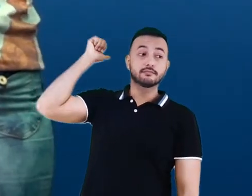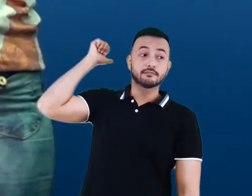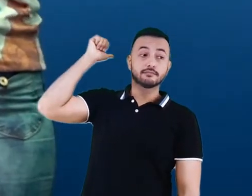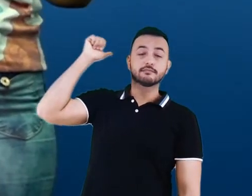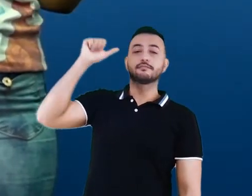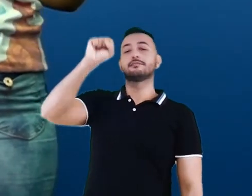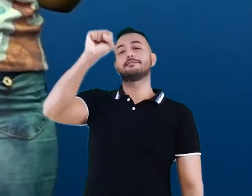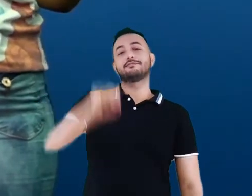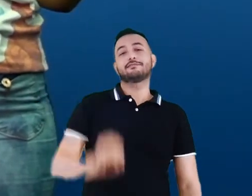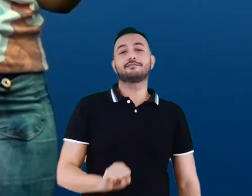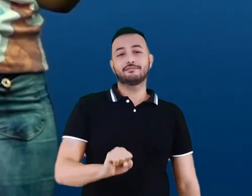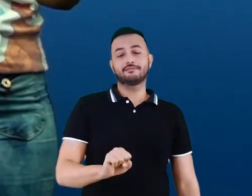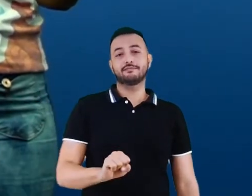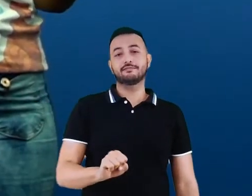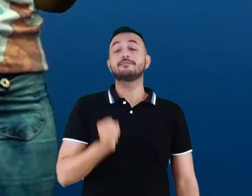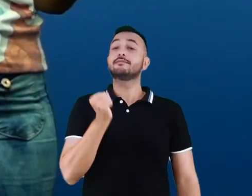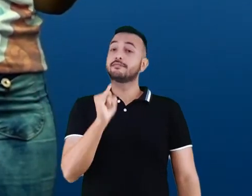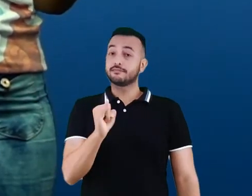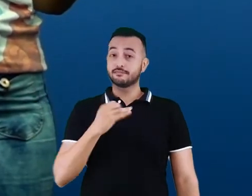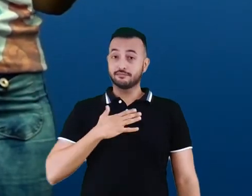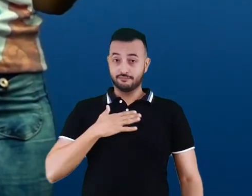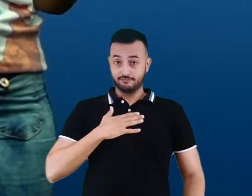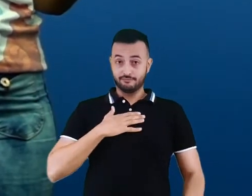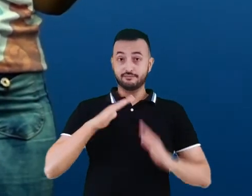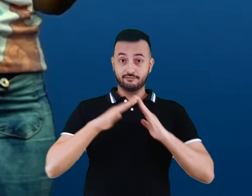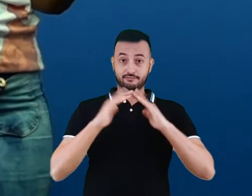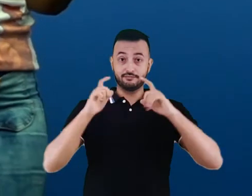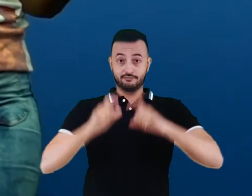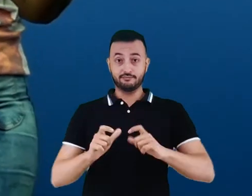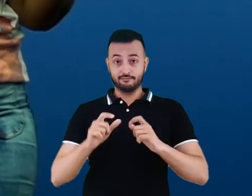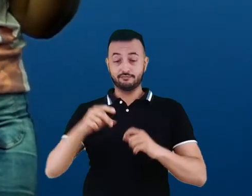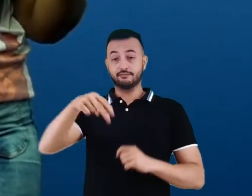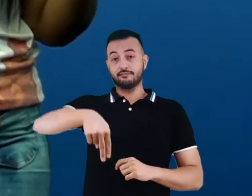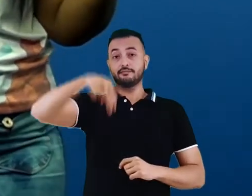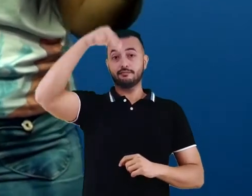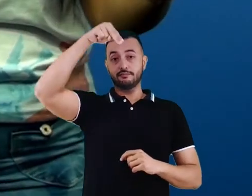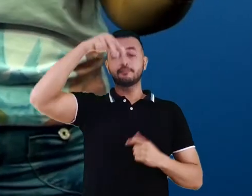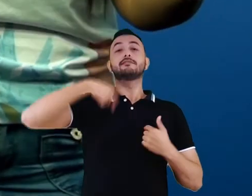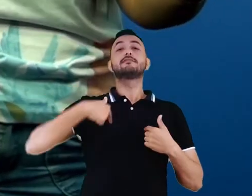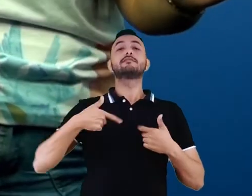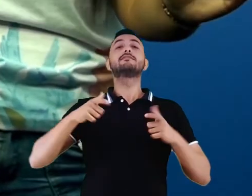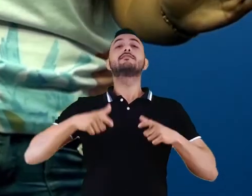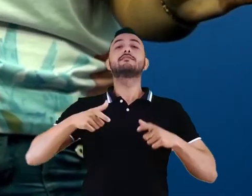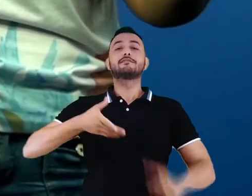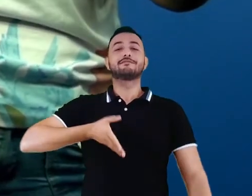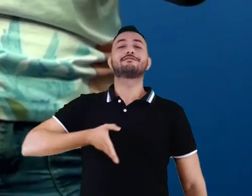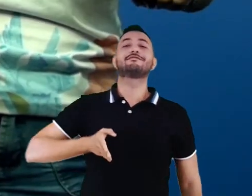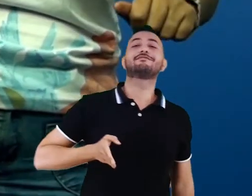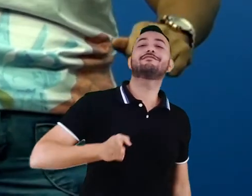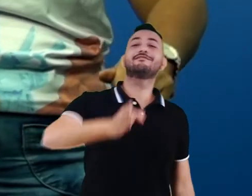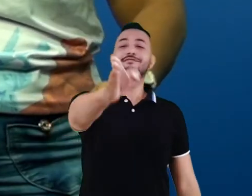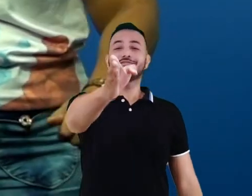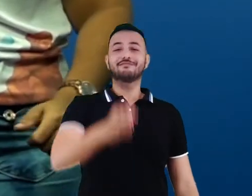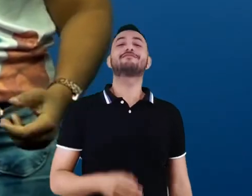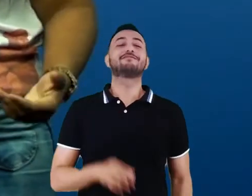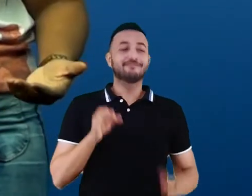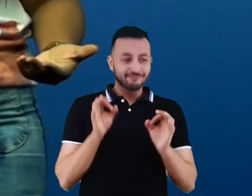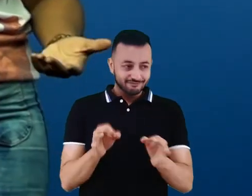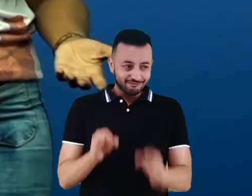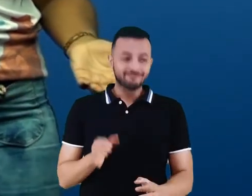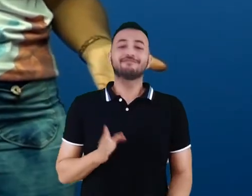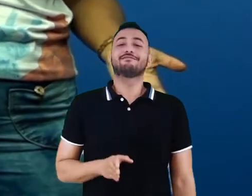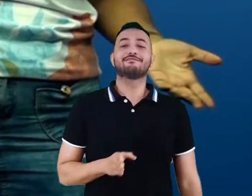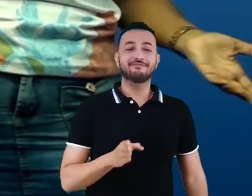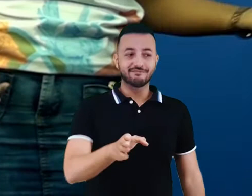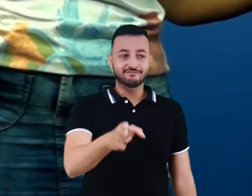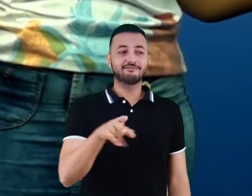sul. Então, se a minha casa fica para o norte, então eu já sei que eu tenho que ir em frente. Isso mesmo, e aí